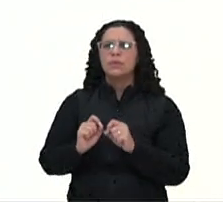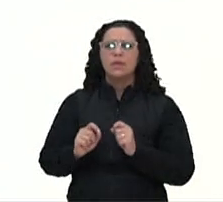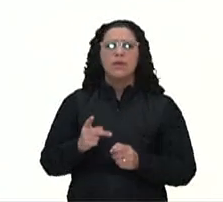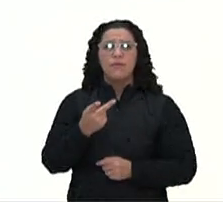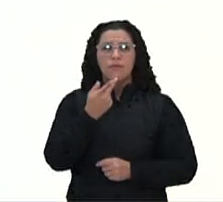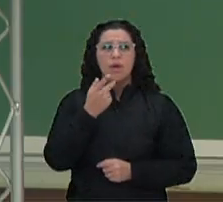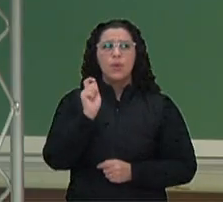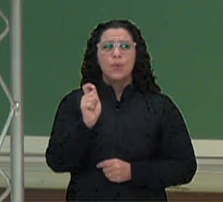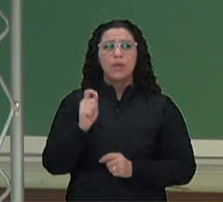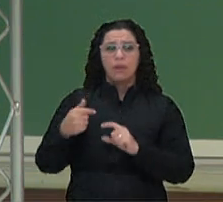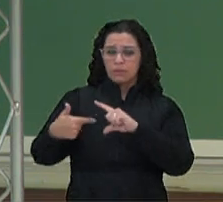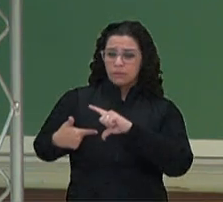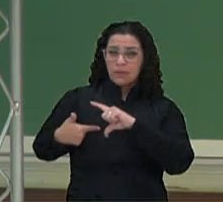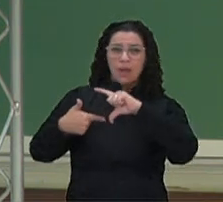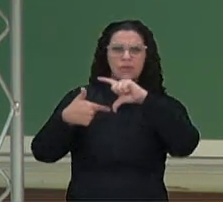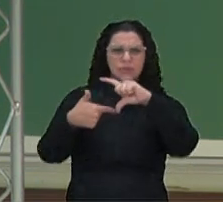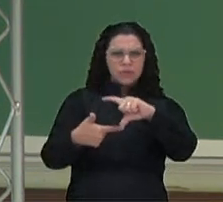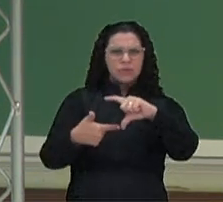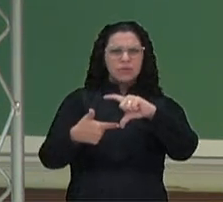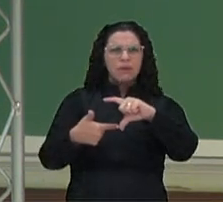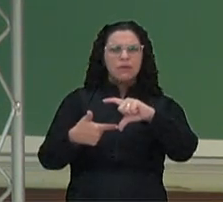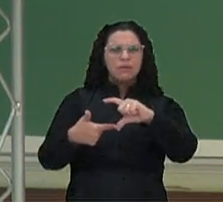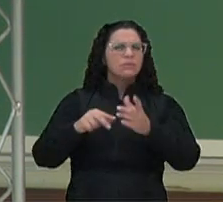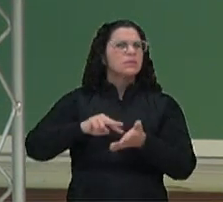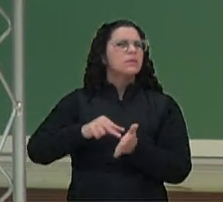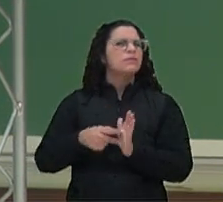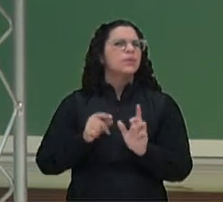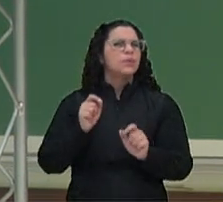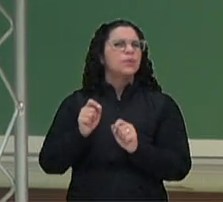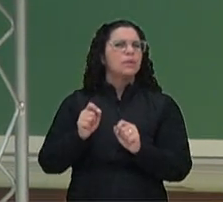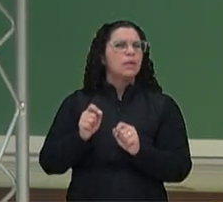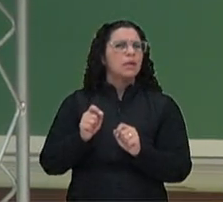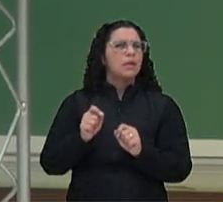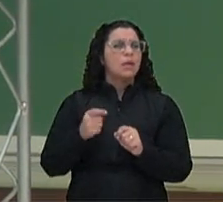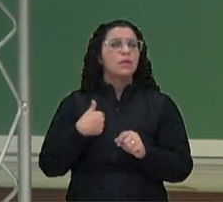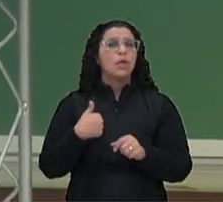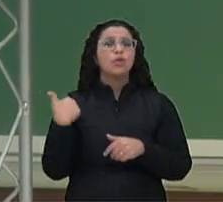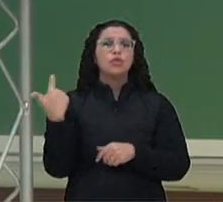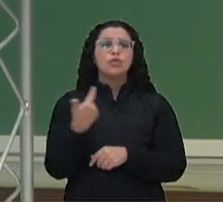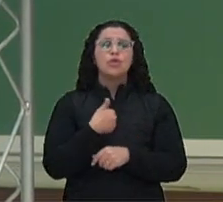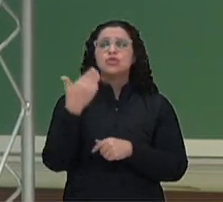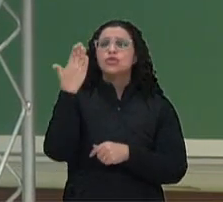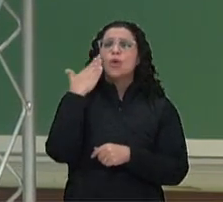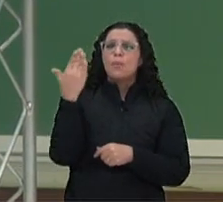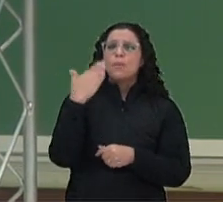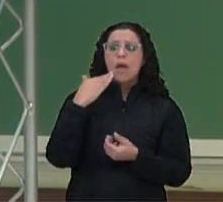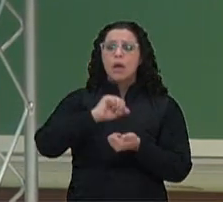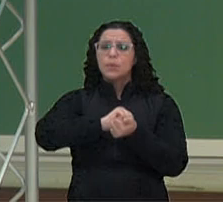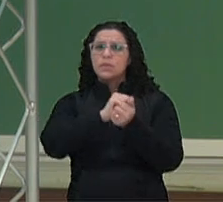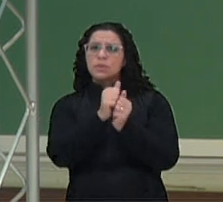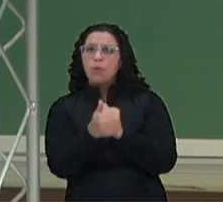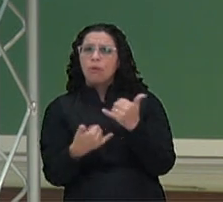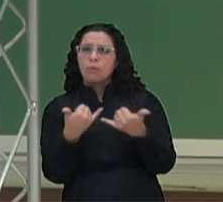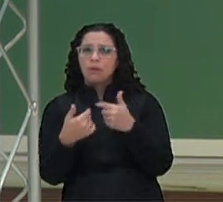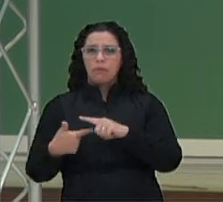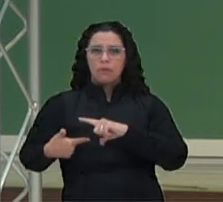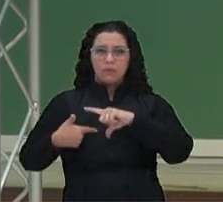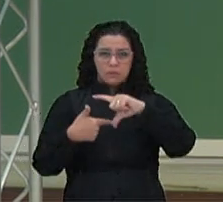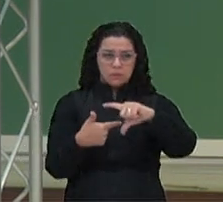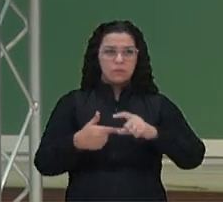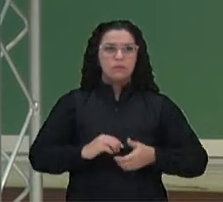fala ali, ó, it's a traditional pastimes, ok? É passatempos tradicionais. Board